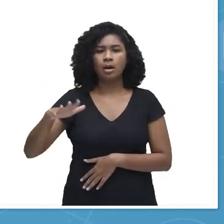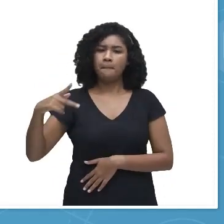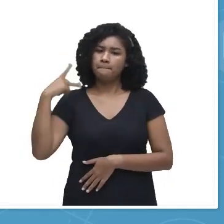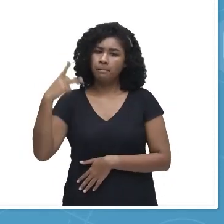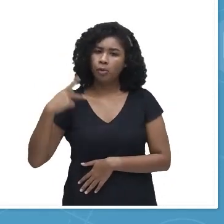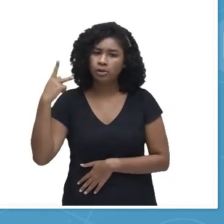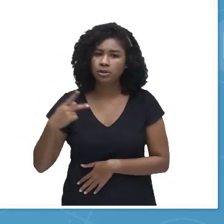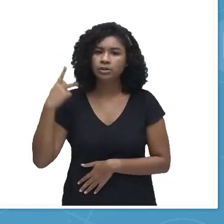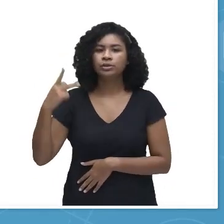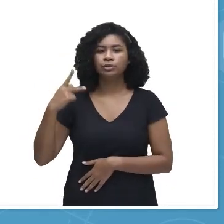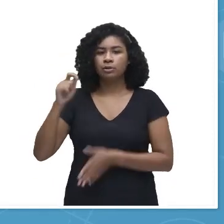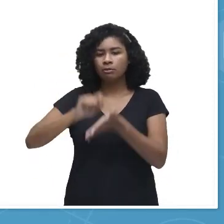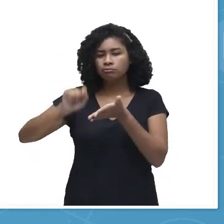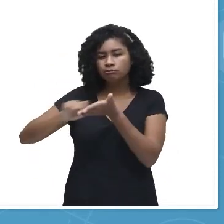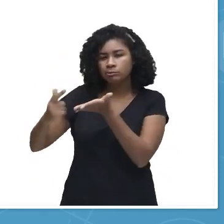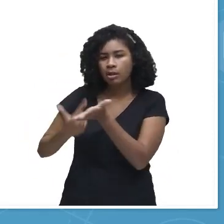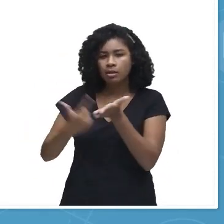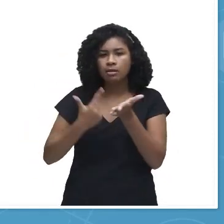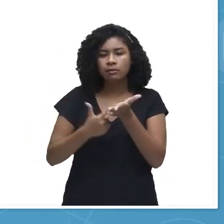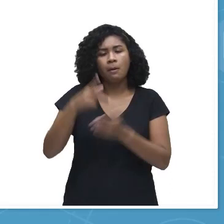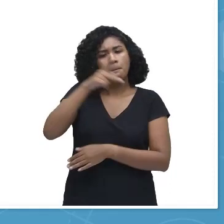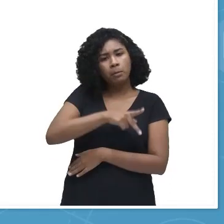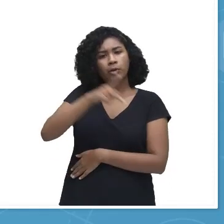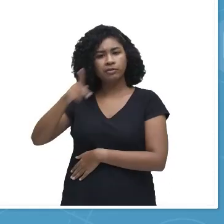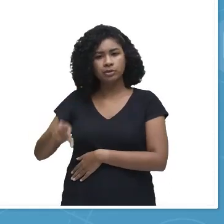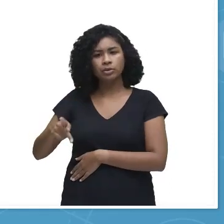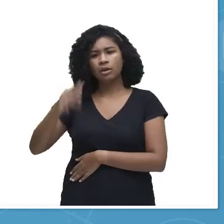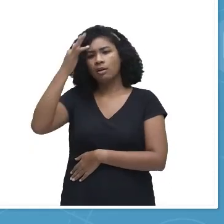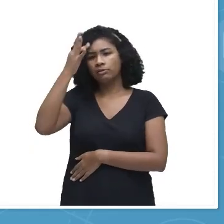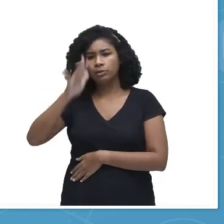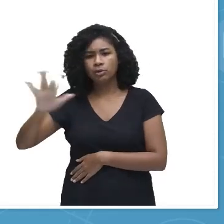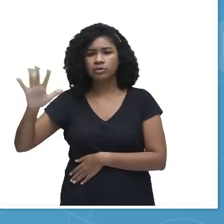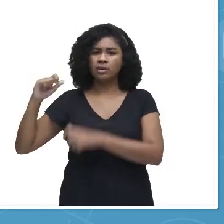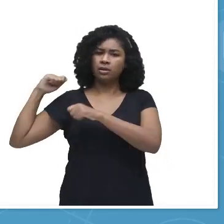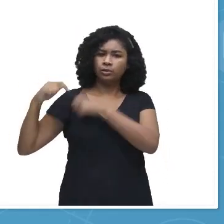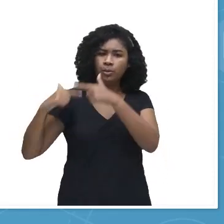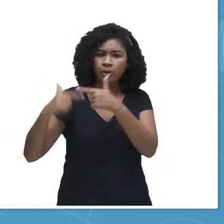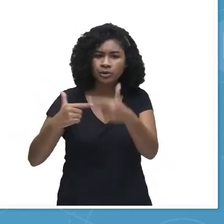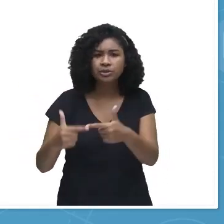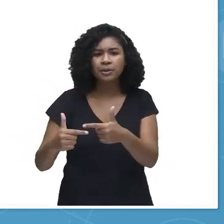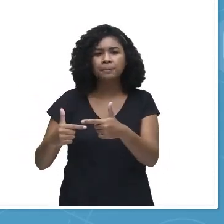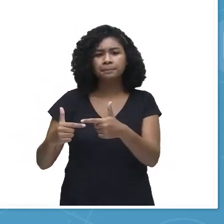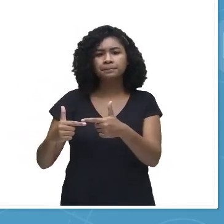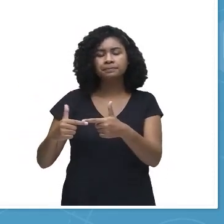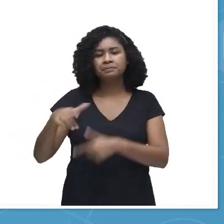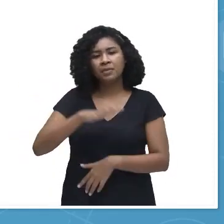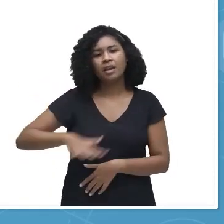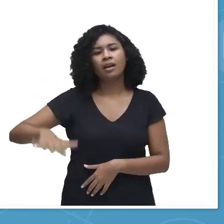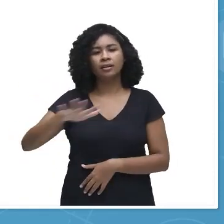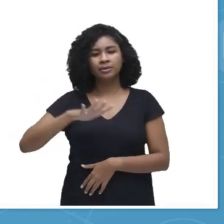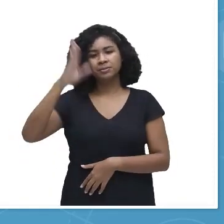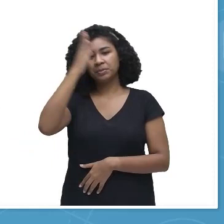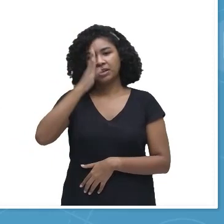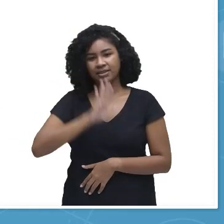antropóloga brasileira. Foi pioneira no estudo sobre a cultura negra no Brasil, cofundadora do Instituto de Pesquisa